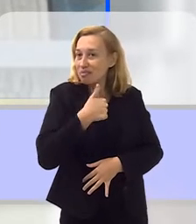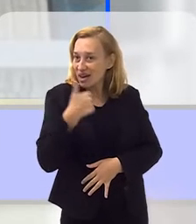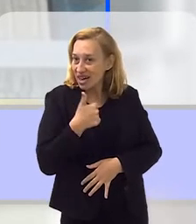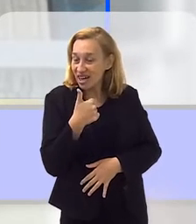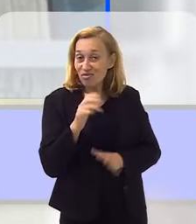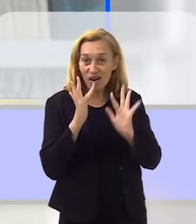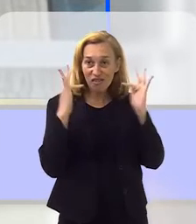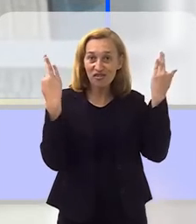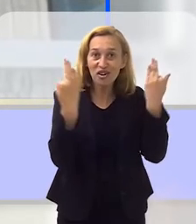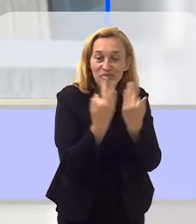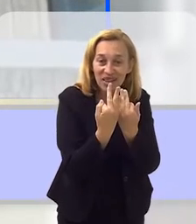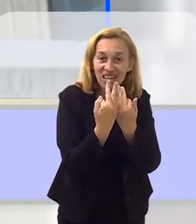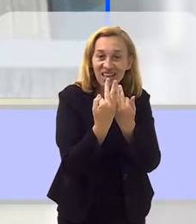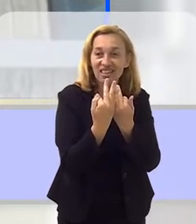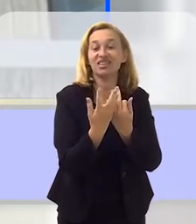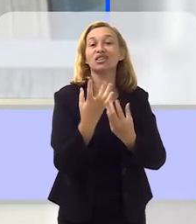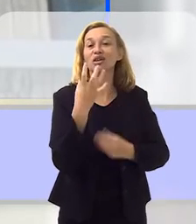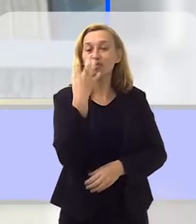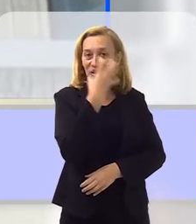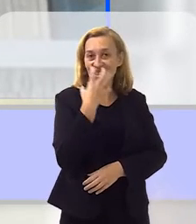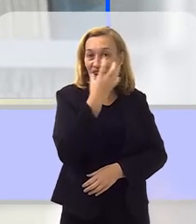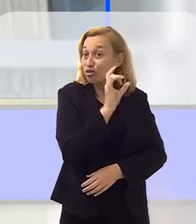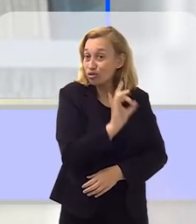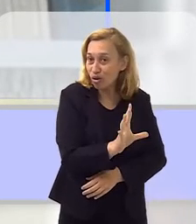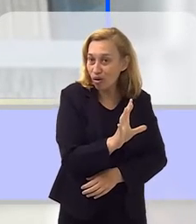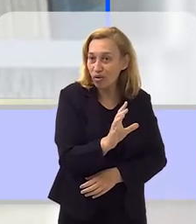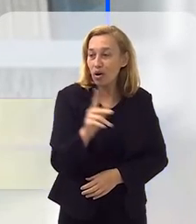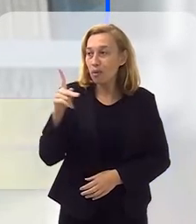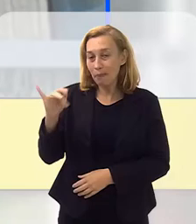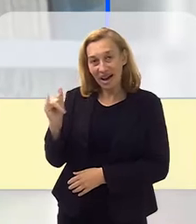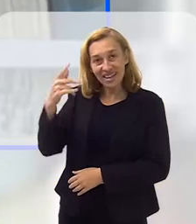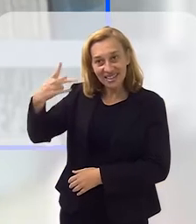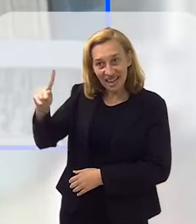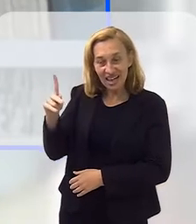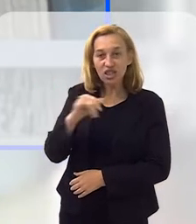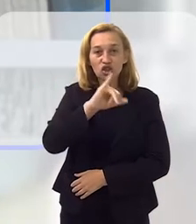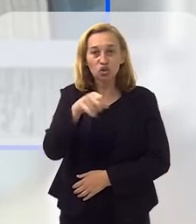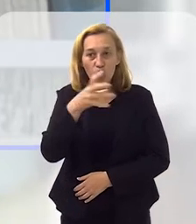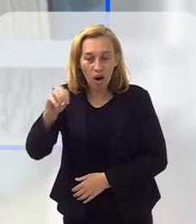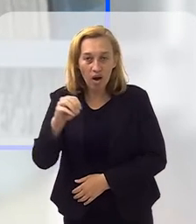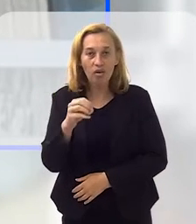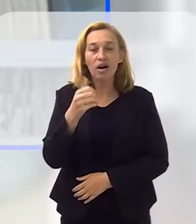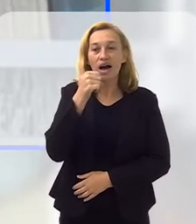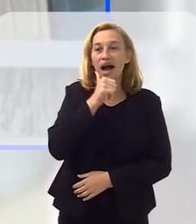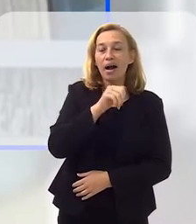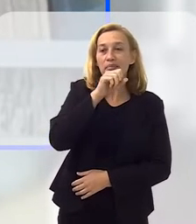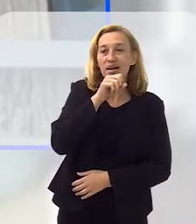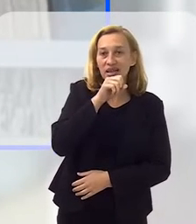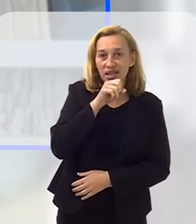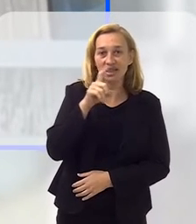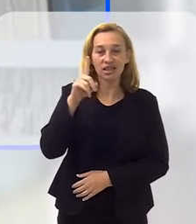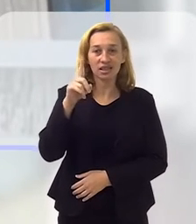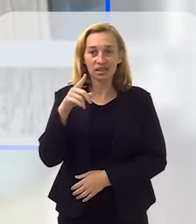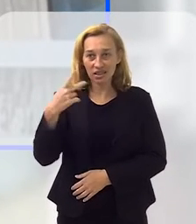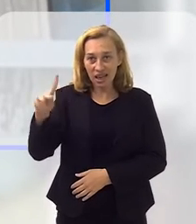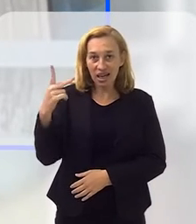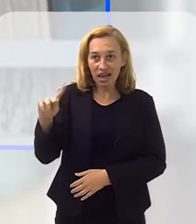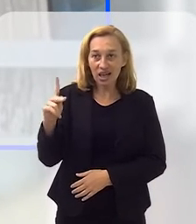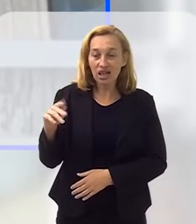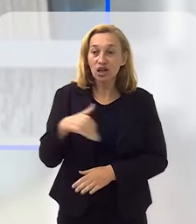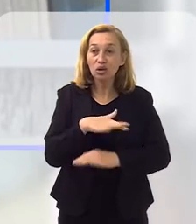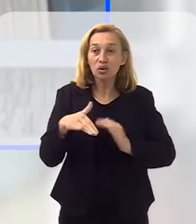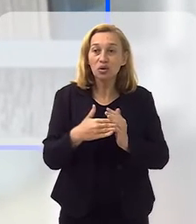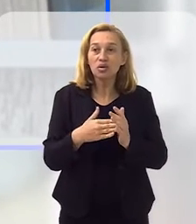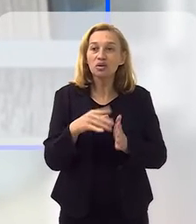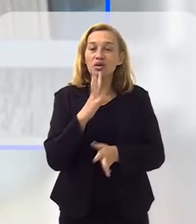ver, primeiro, enfim, uma família muito musical, né? Então, assim, do pai dela, o João, e a mãe, a dona Emerentina, os